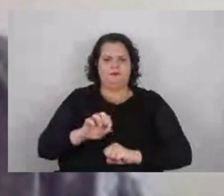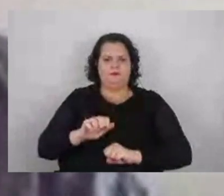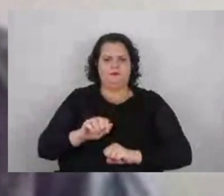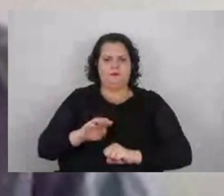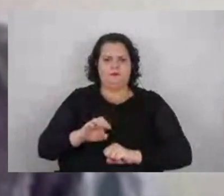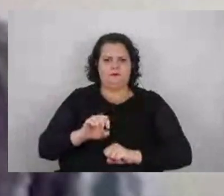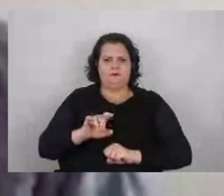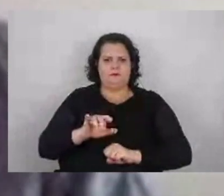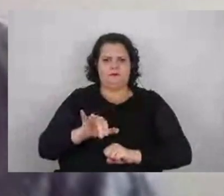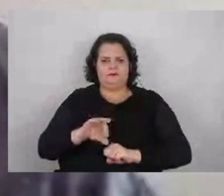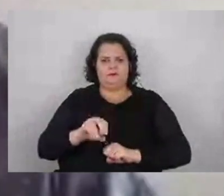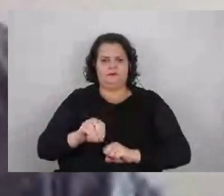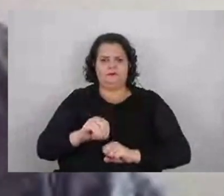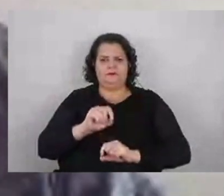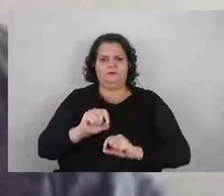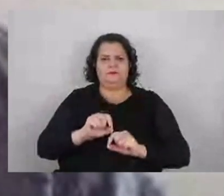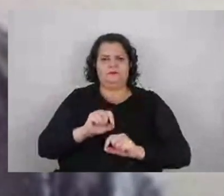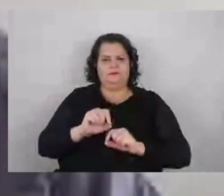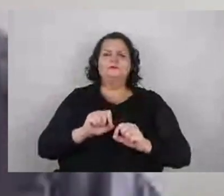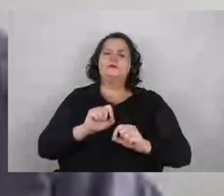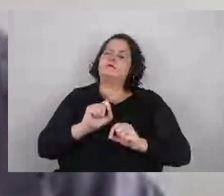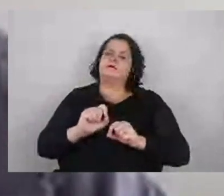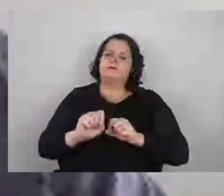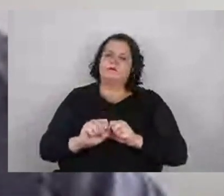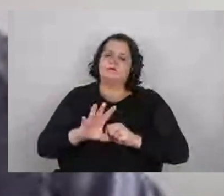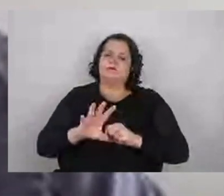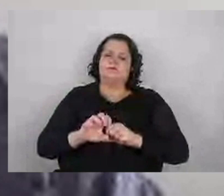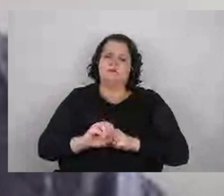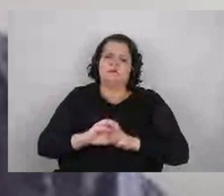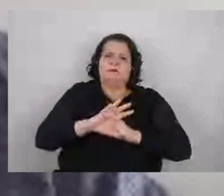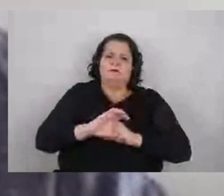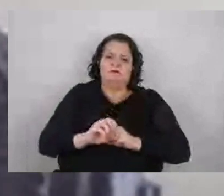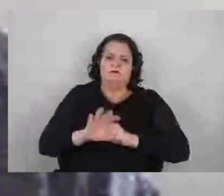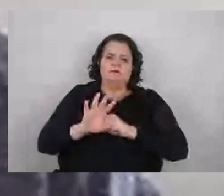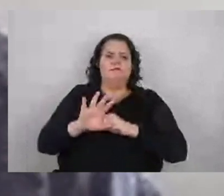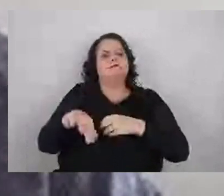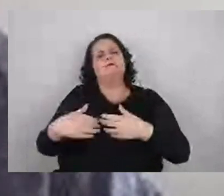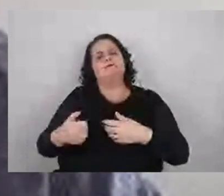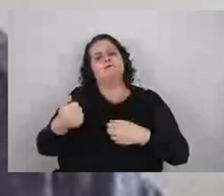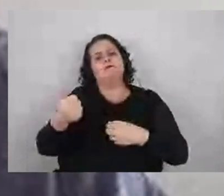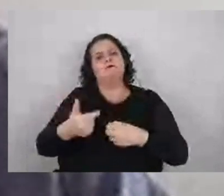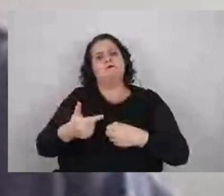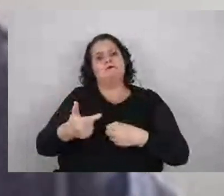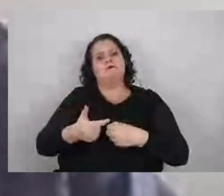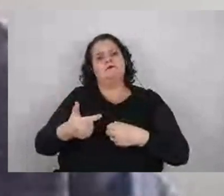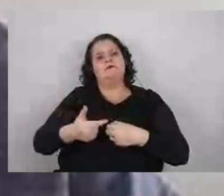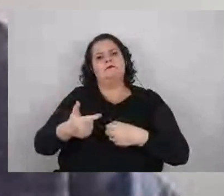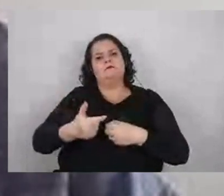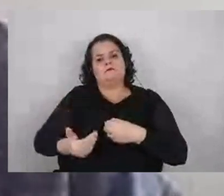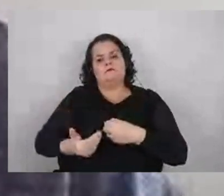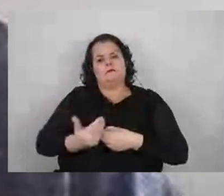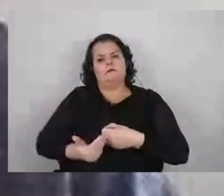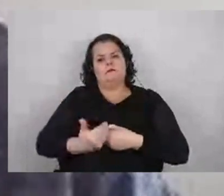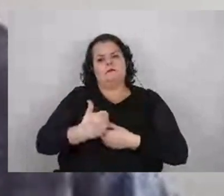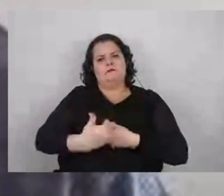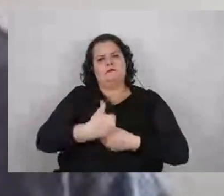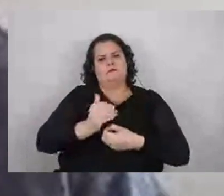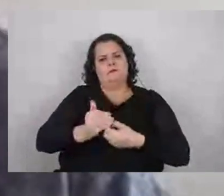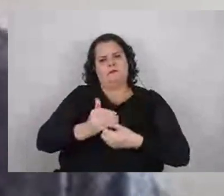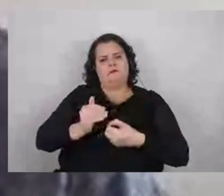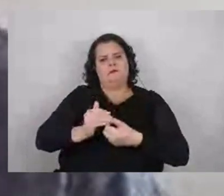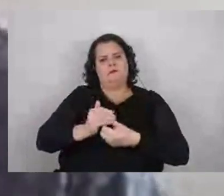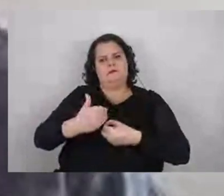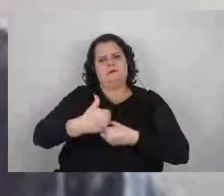por um novo segundo mensageiro mobilizador de cálcio e regulador do sistema endolisossomal através